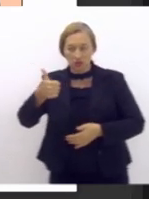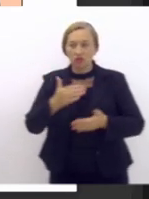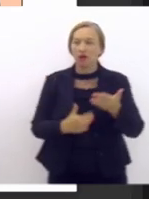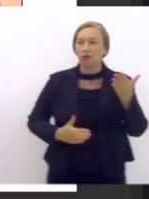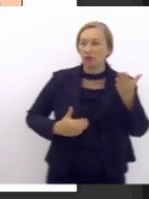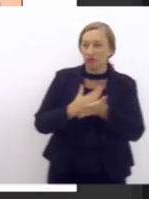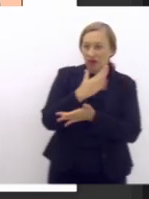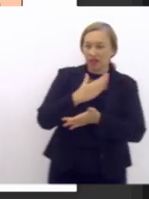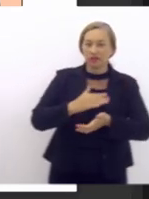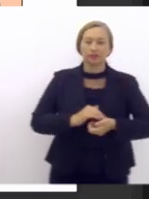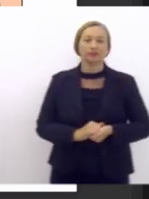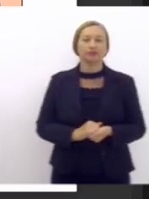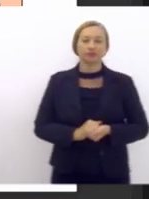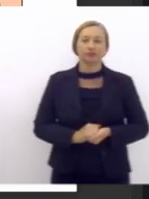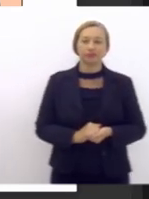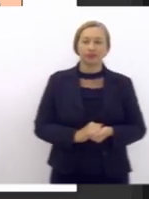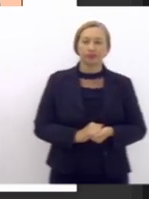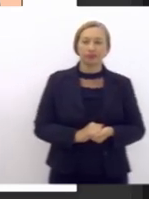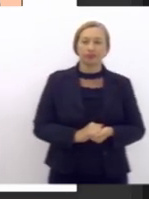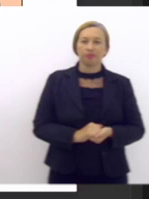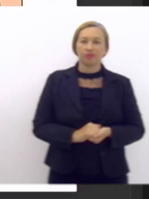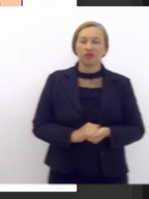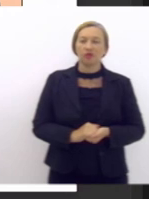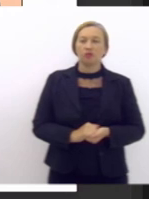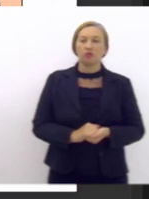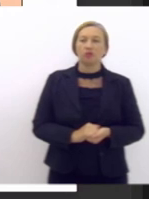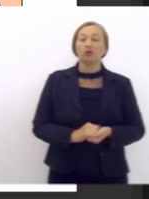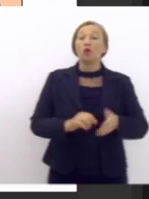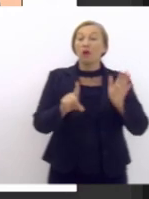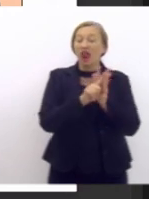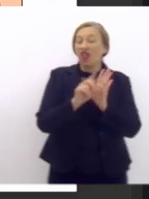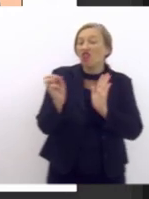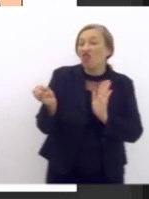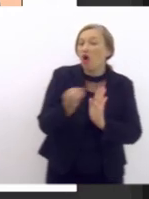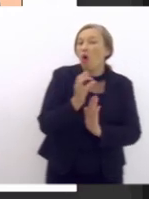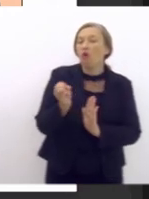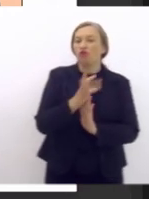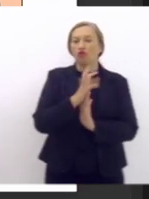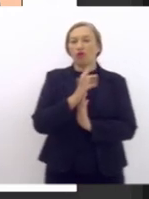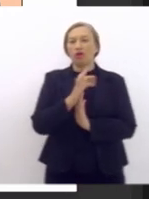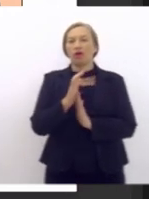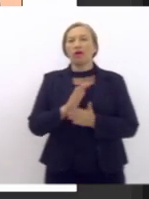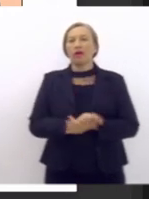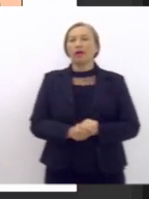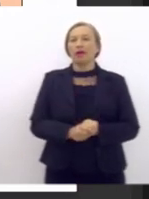aprovada, e aí, por ser uma legislação nova,